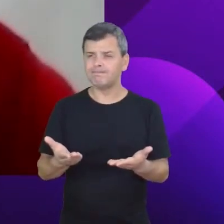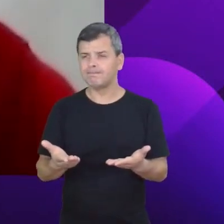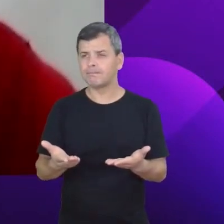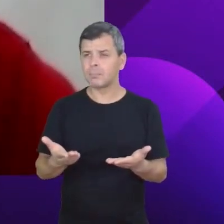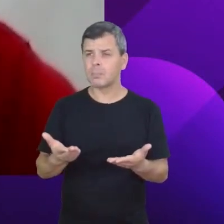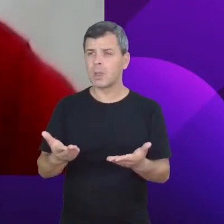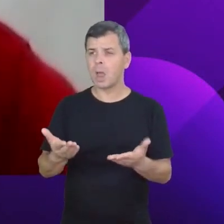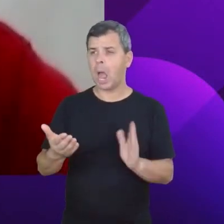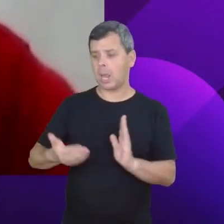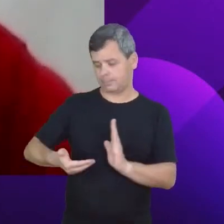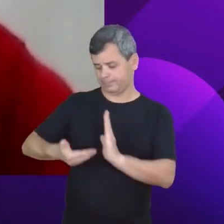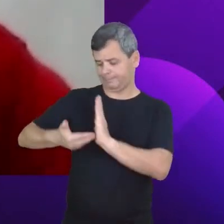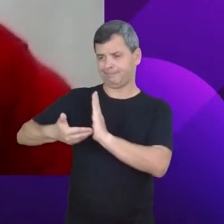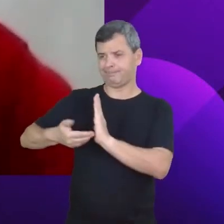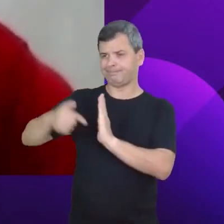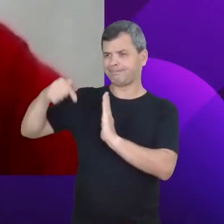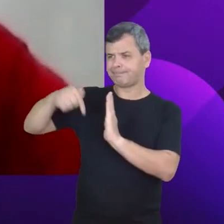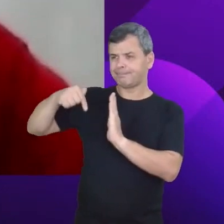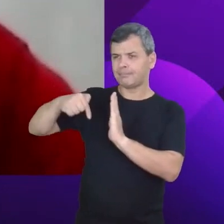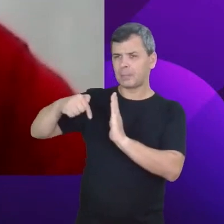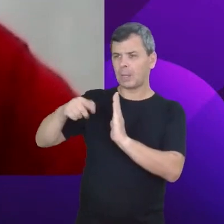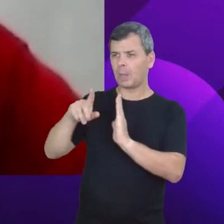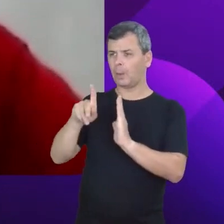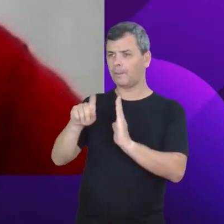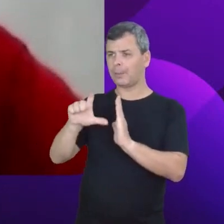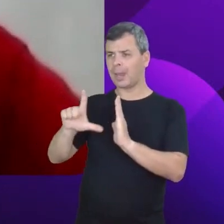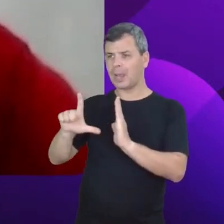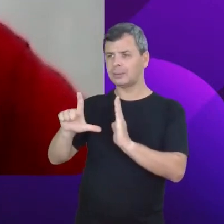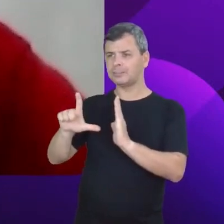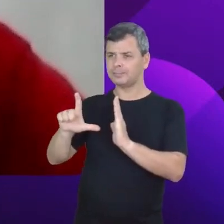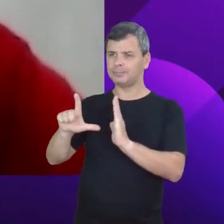na Câmara dos Deputados, né, o PL